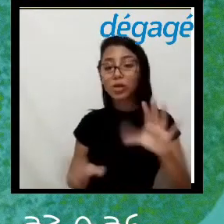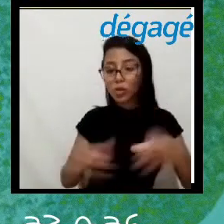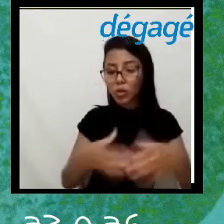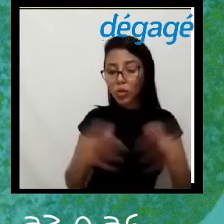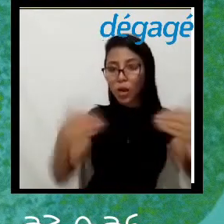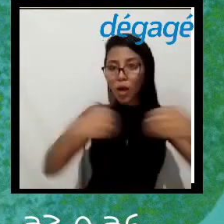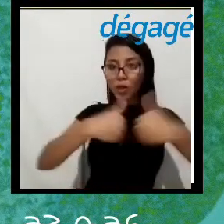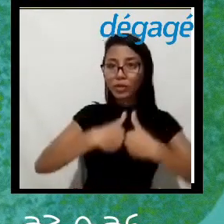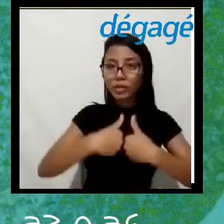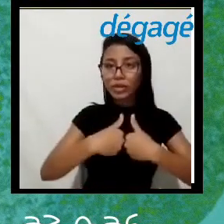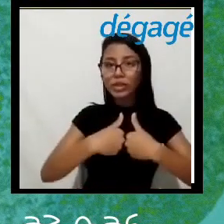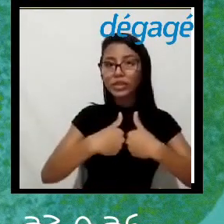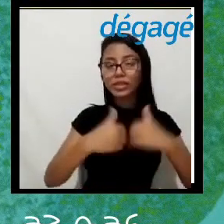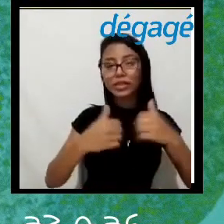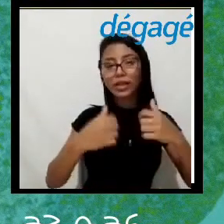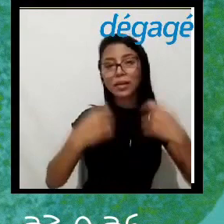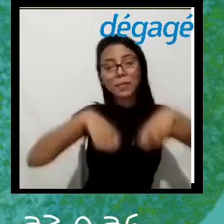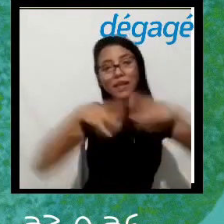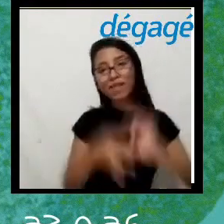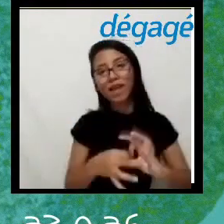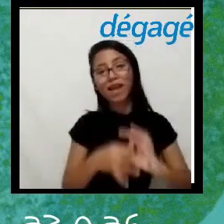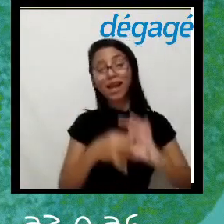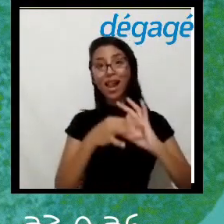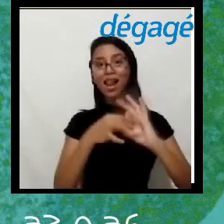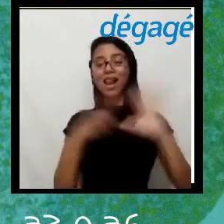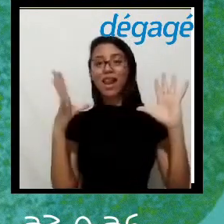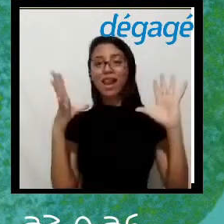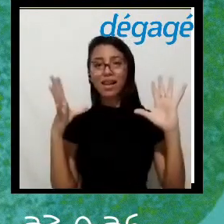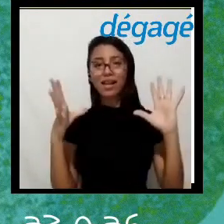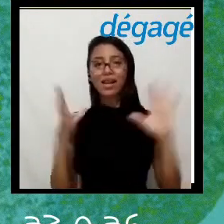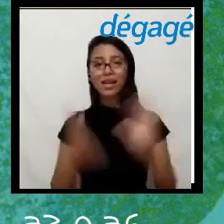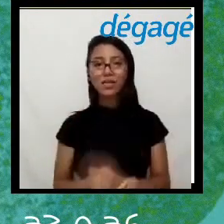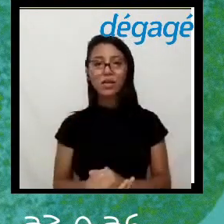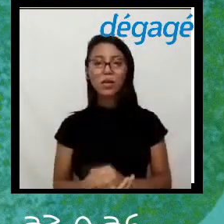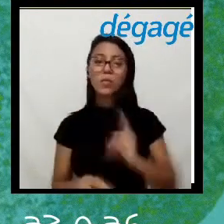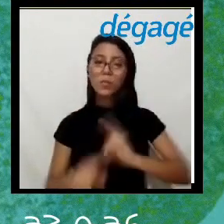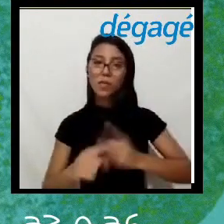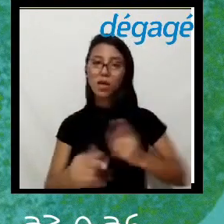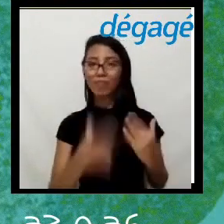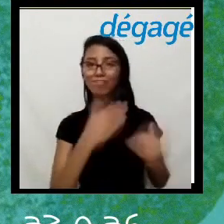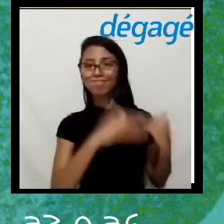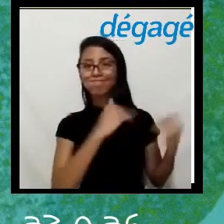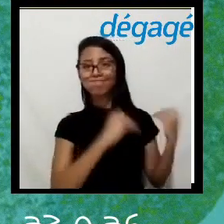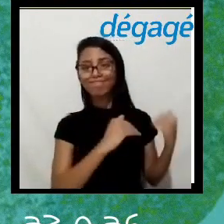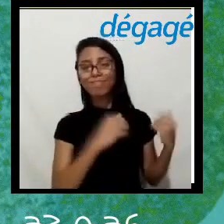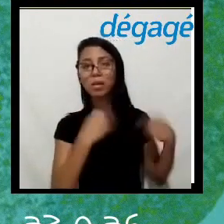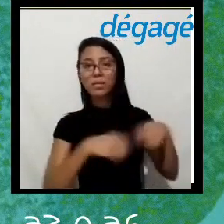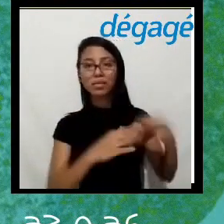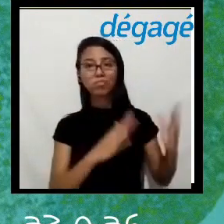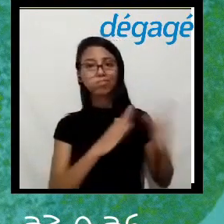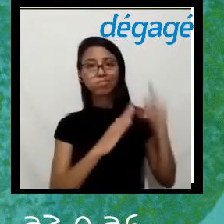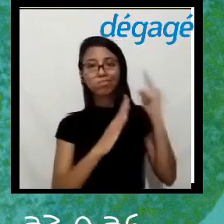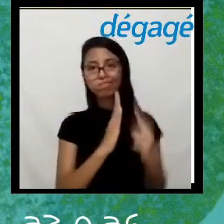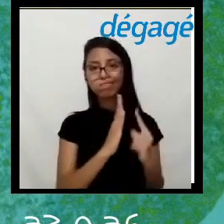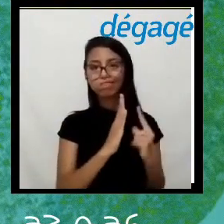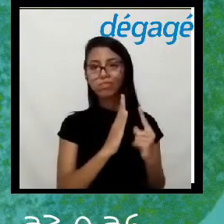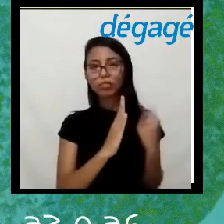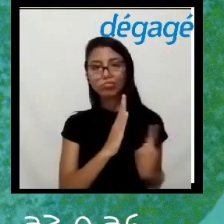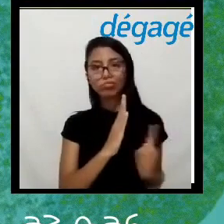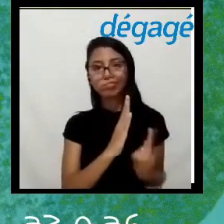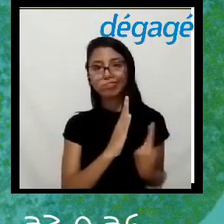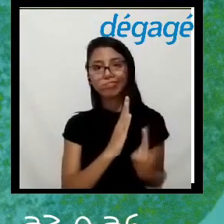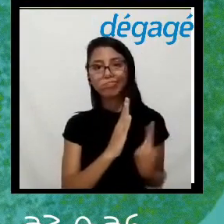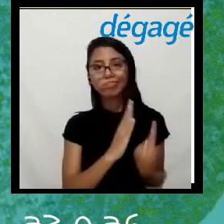de estar no mundo desses corpos, que até muito pouco tempo atrás eram também mantidos em cárcere. Partindo desse lugar,